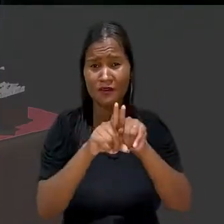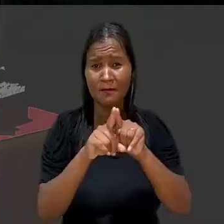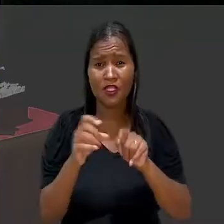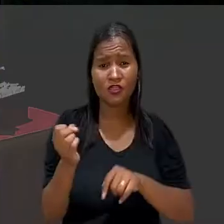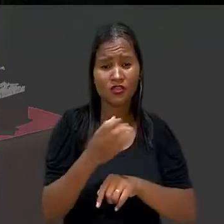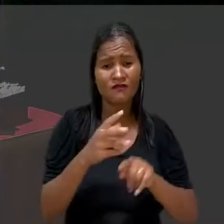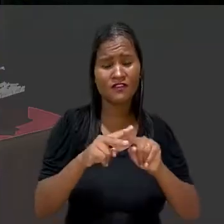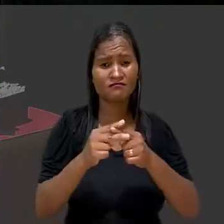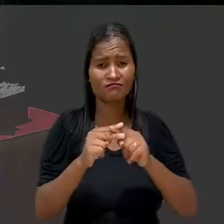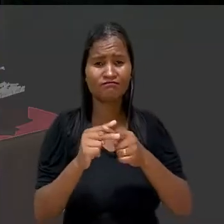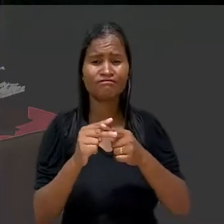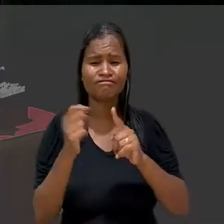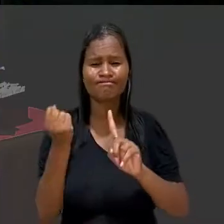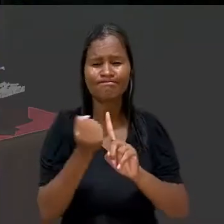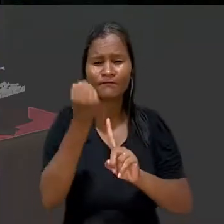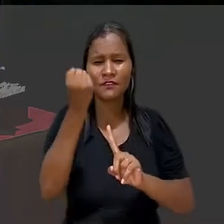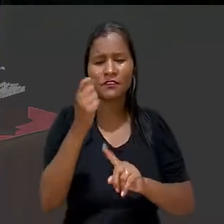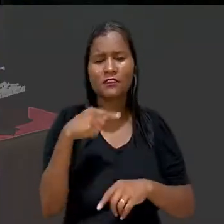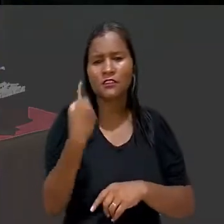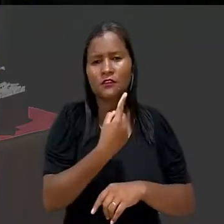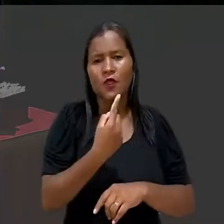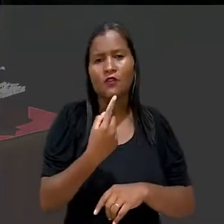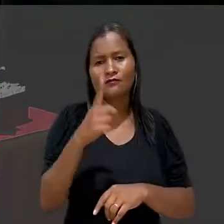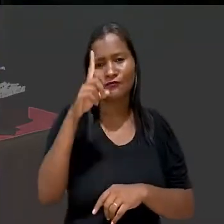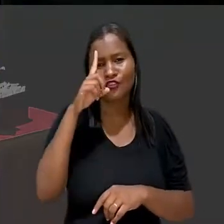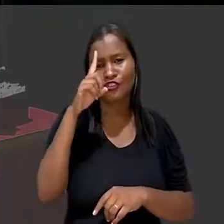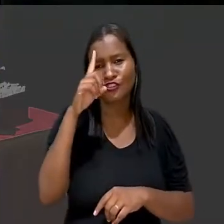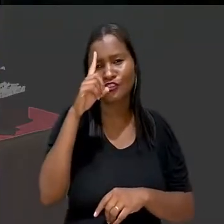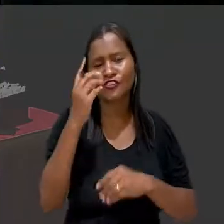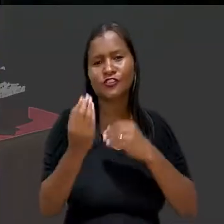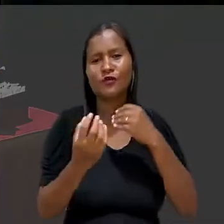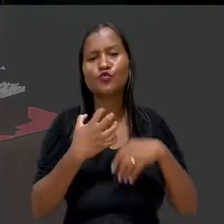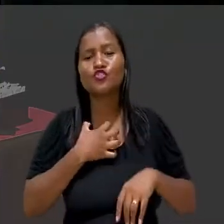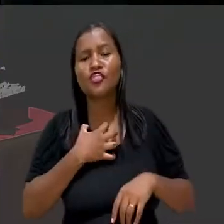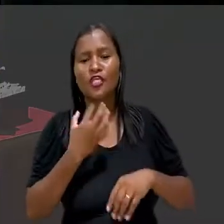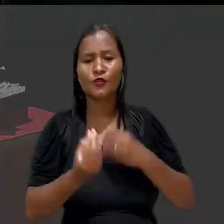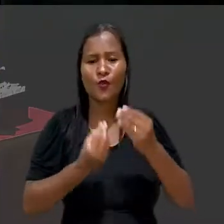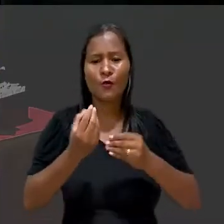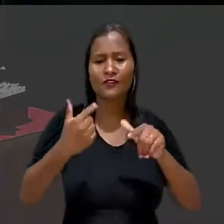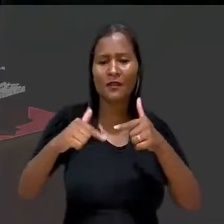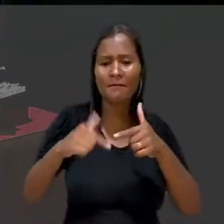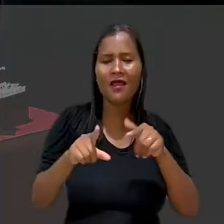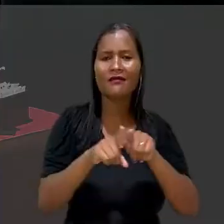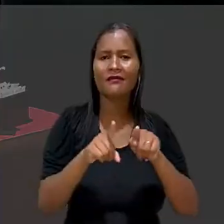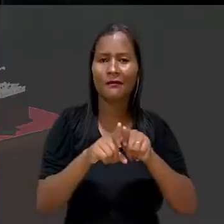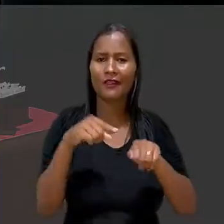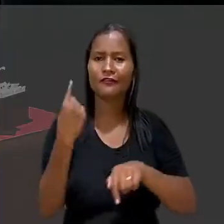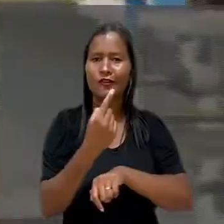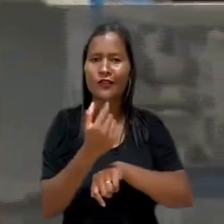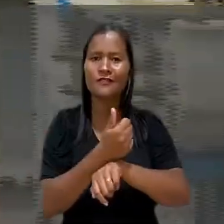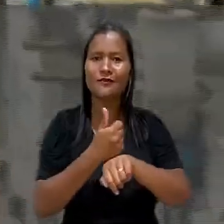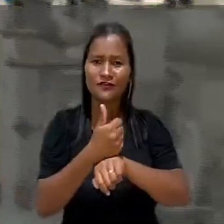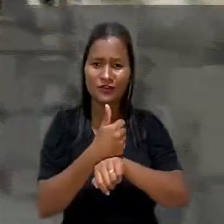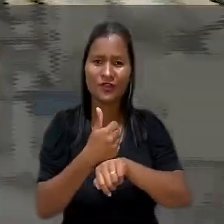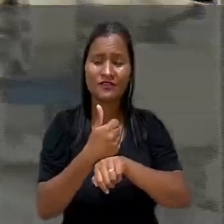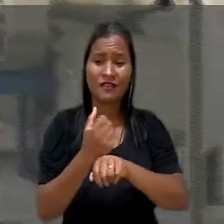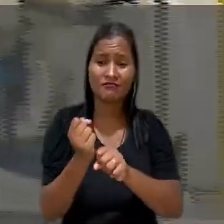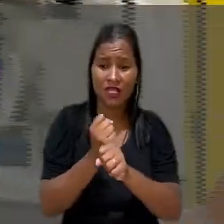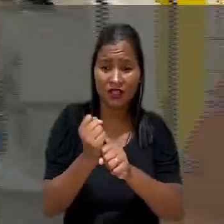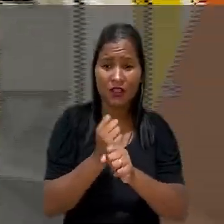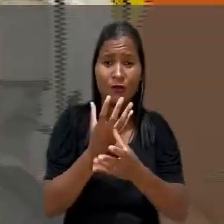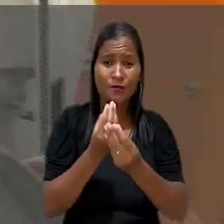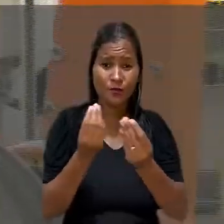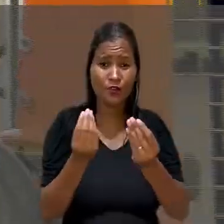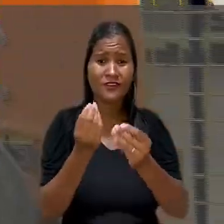novas ferramentas estão impactando o nosso dia a dia, a forma como trabalhamos e principalmente nossas profissões. Ao longo dos anos,